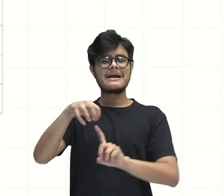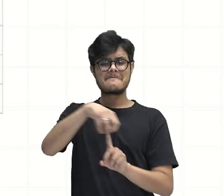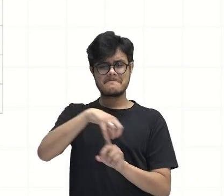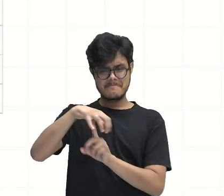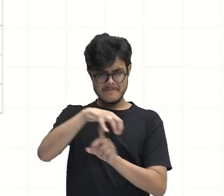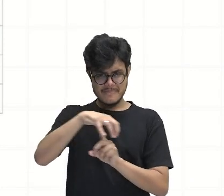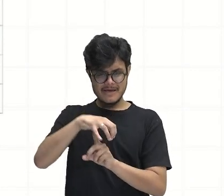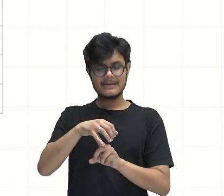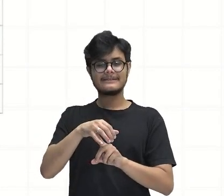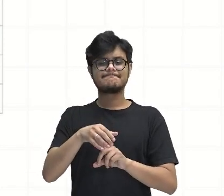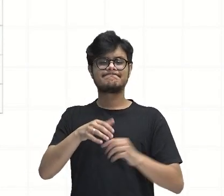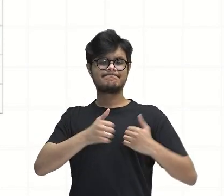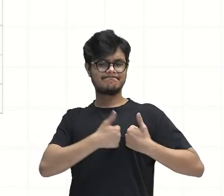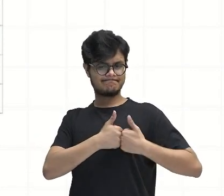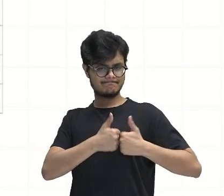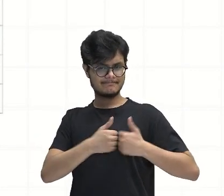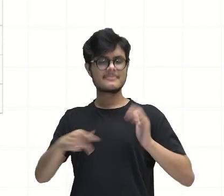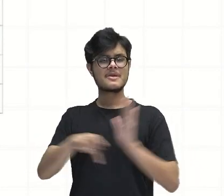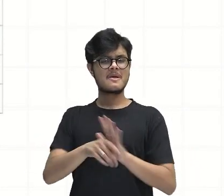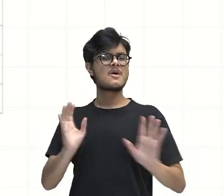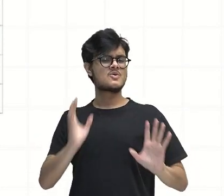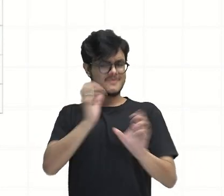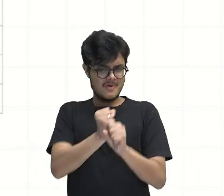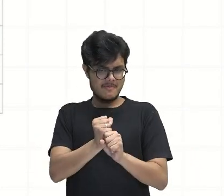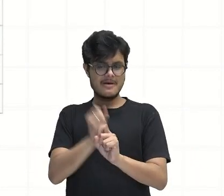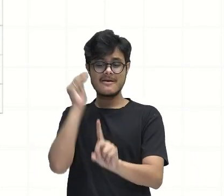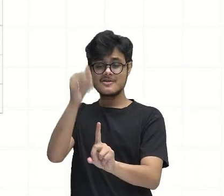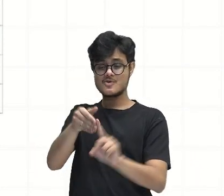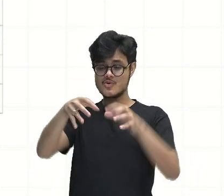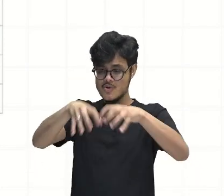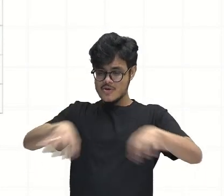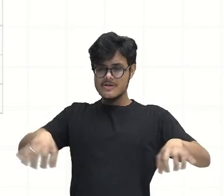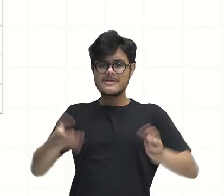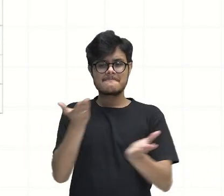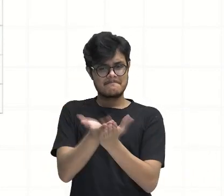paradas, né, que foram calculadas durante a